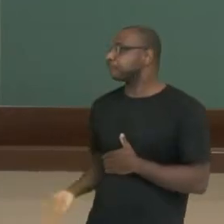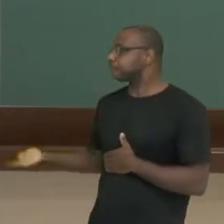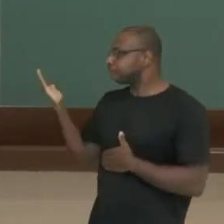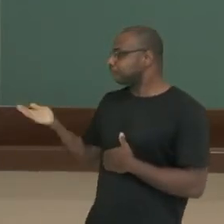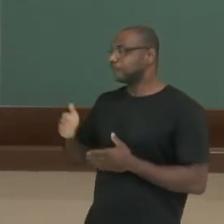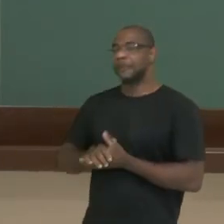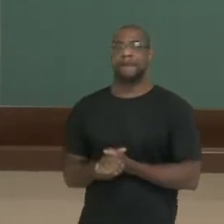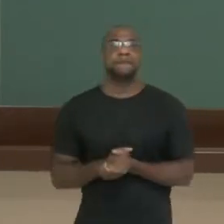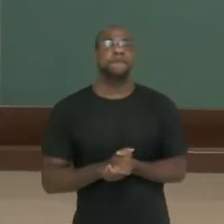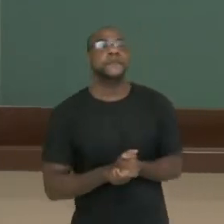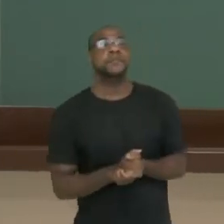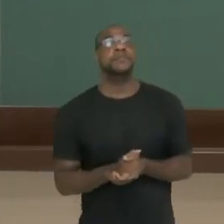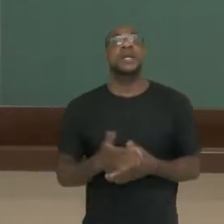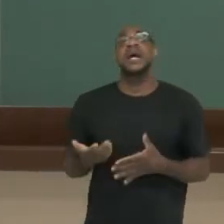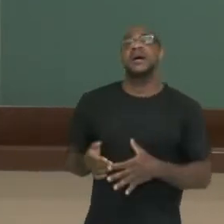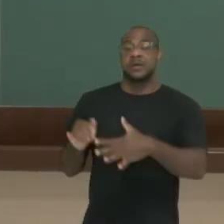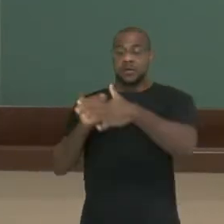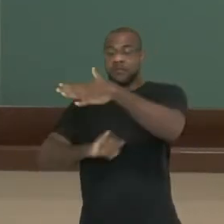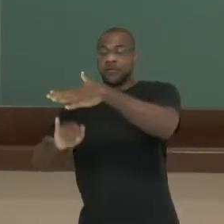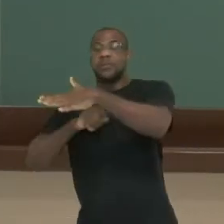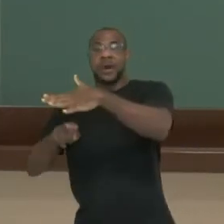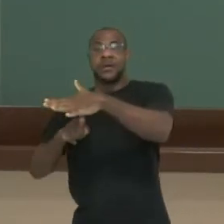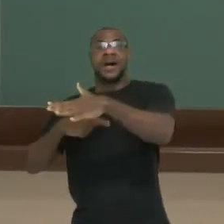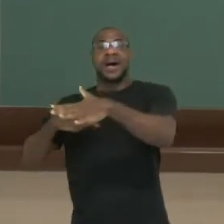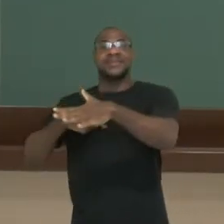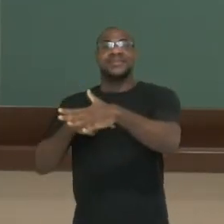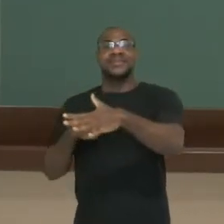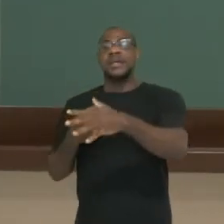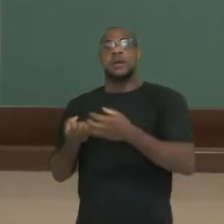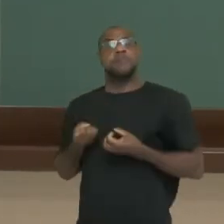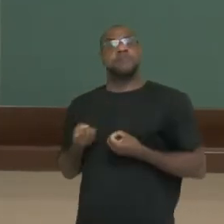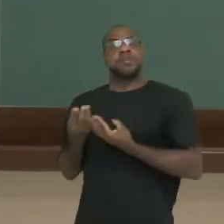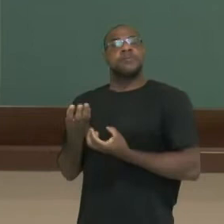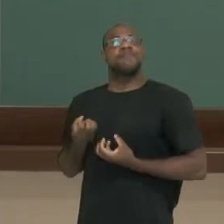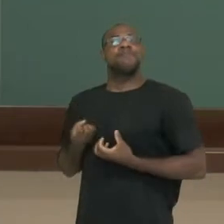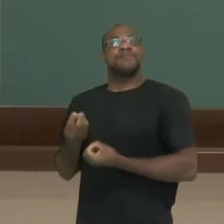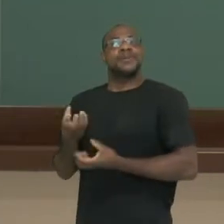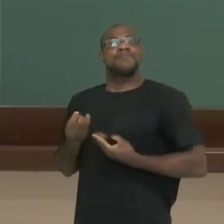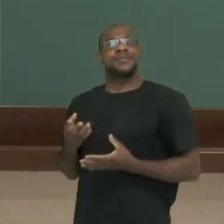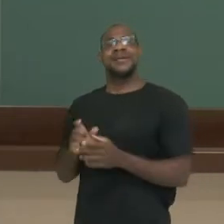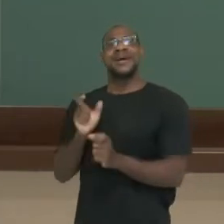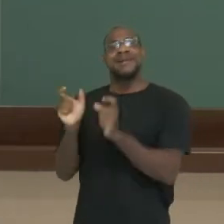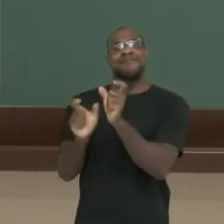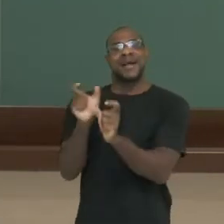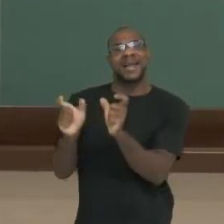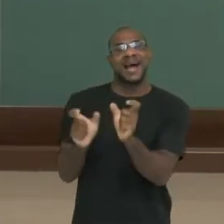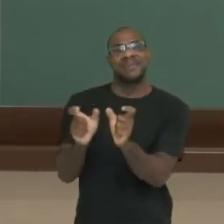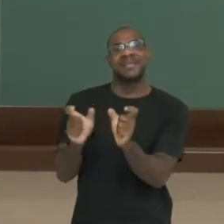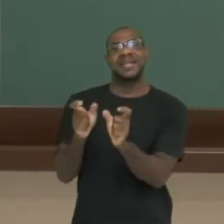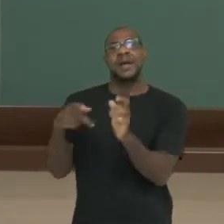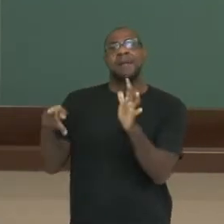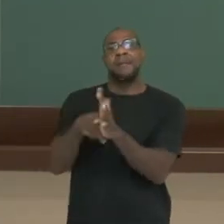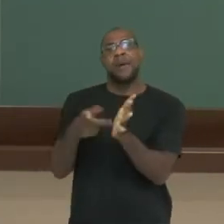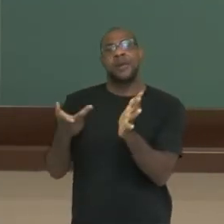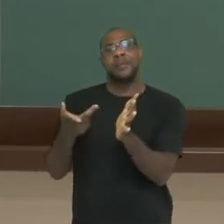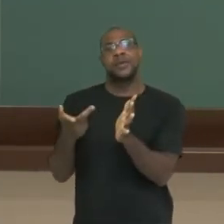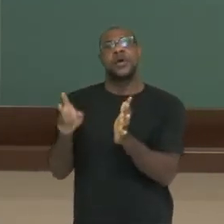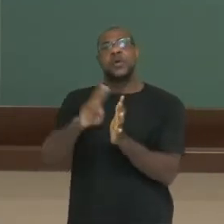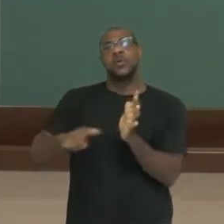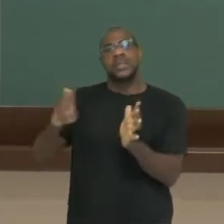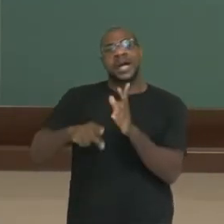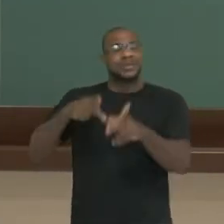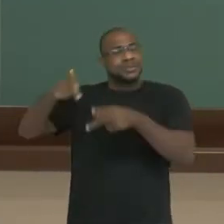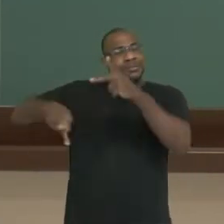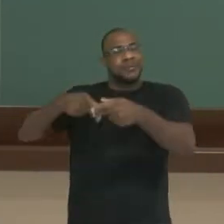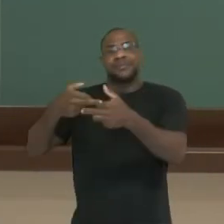mais espontânea, né? Muitas vezes a gente traz ali algumas expressões idiomáticas, alguns ditos populares na